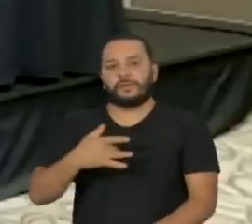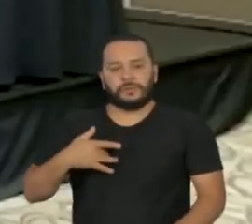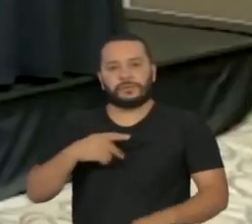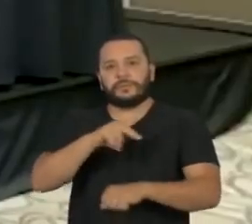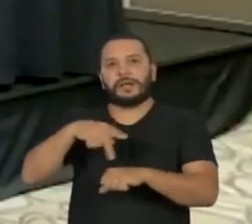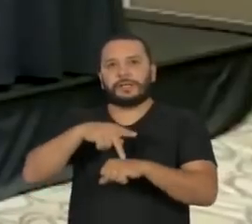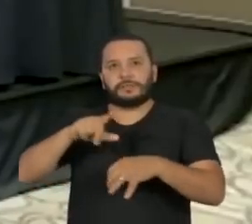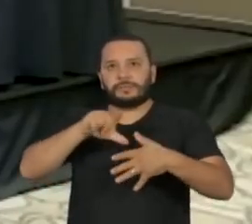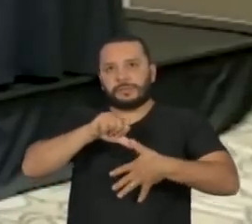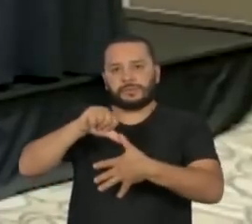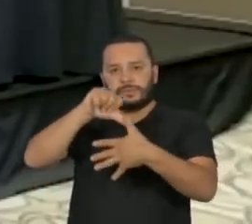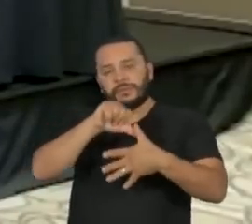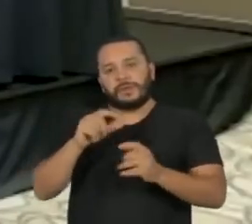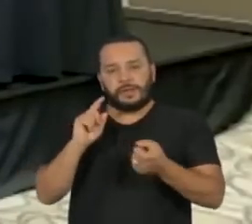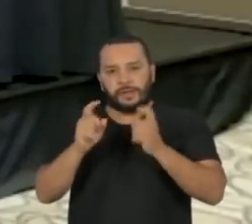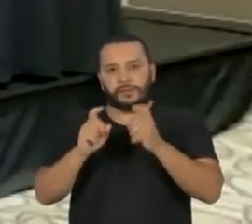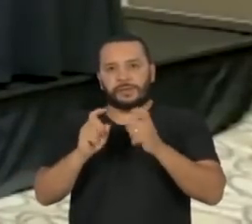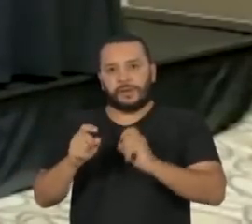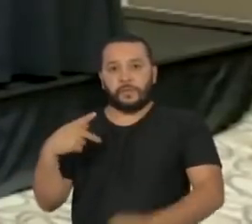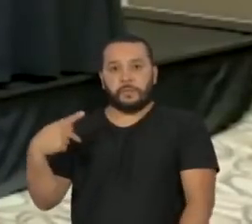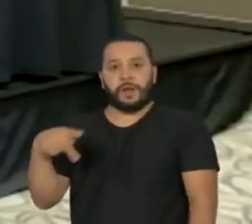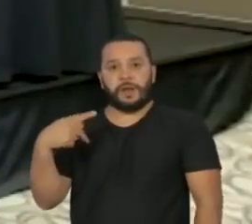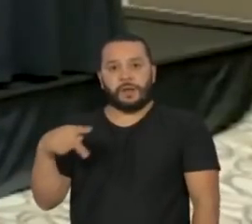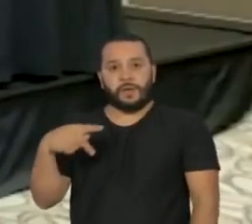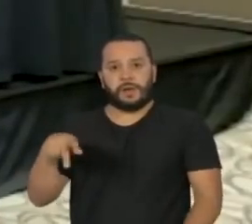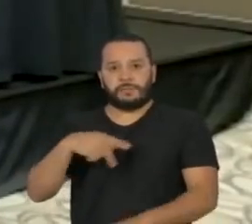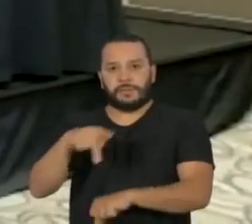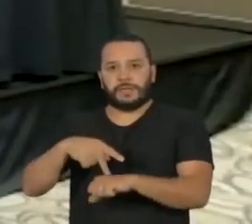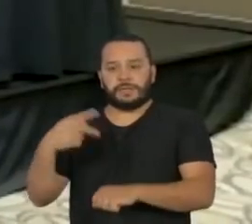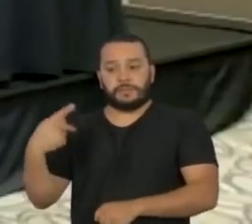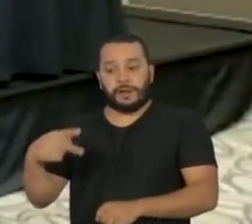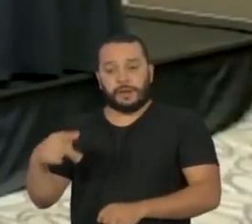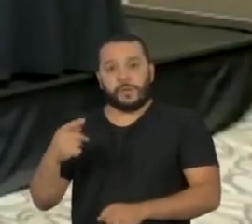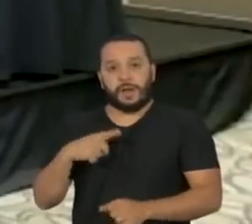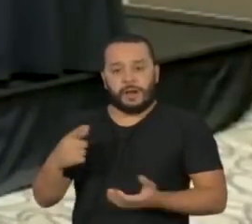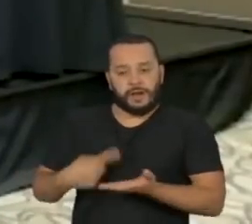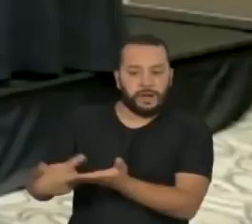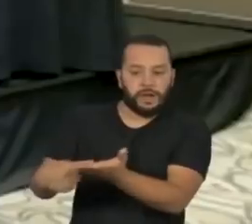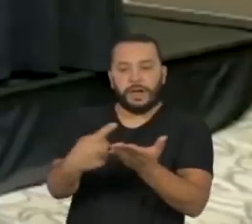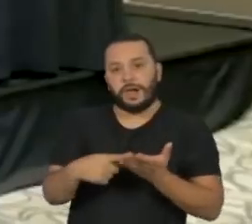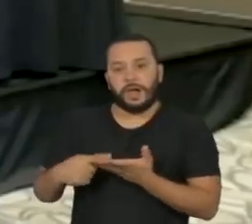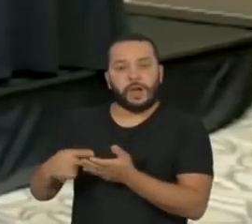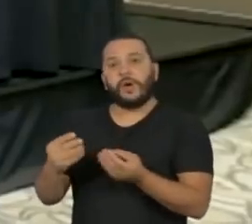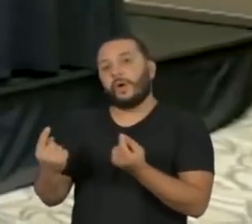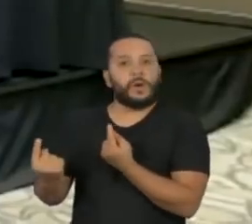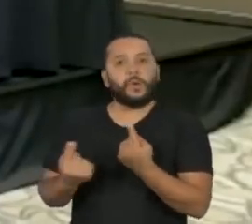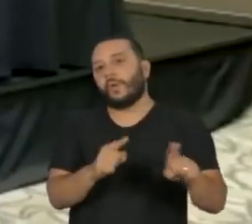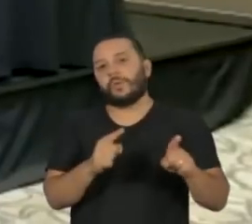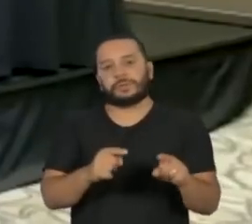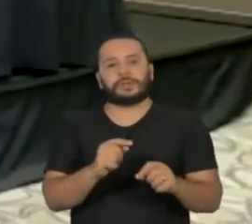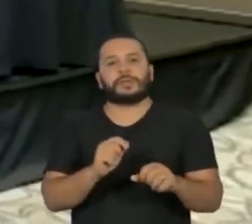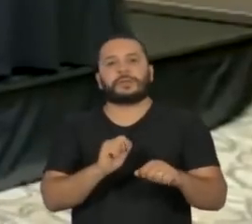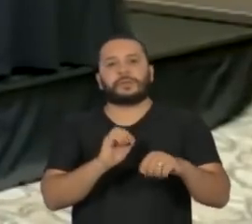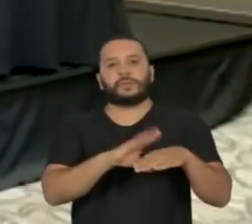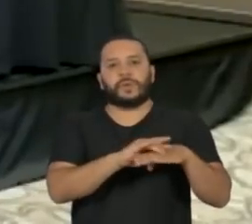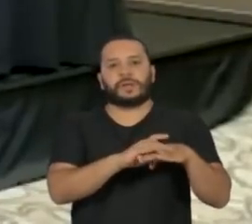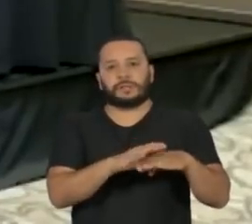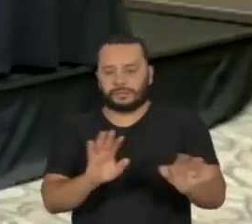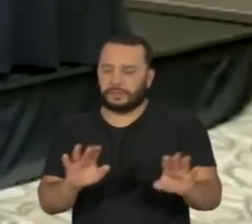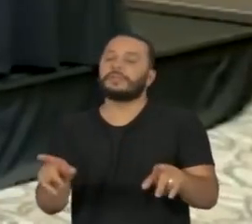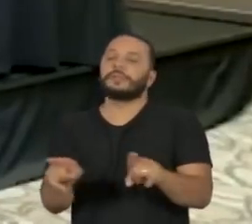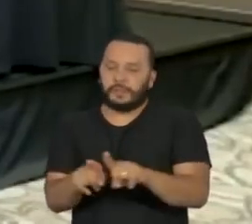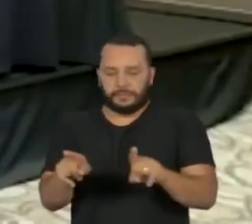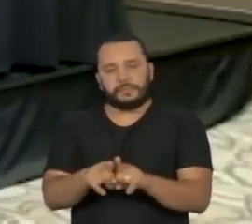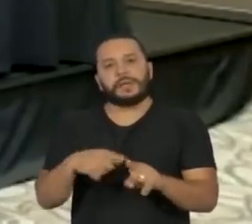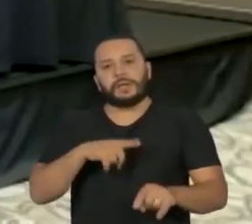se reuniram em Assunção, no Paraguai, para definir estratégias conjuntas no enfrentamento da doença. O ministro da Saúde brasileiro, Luiz